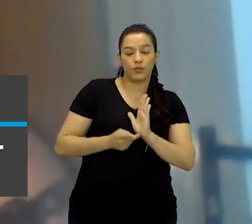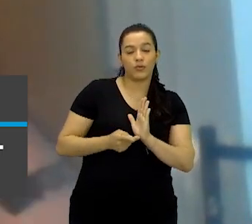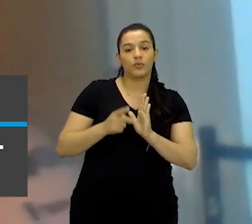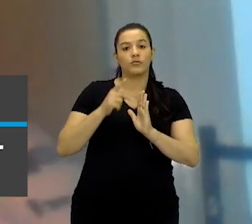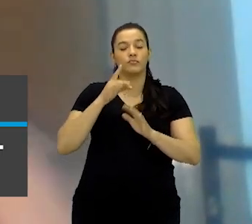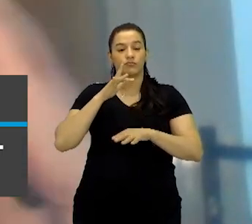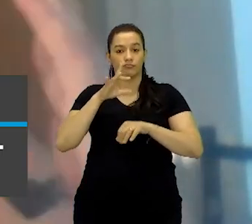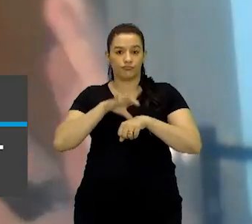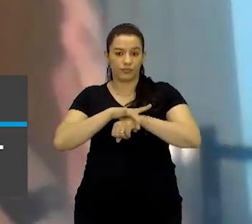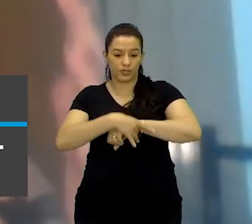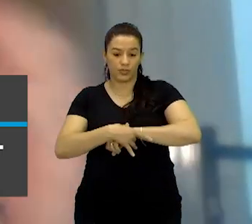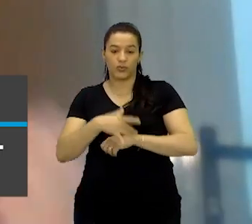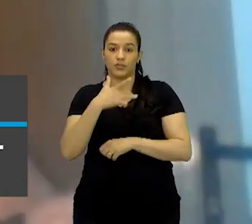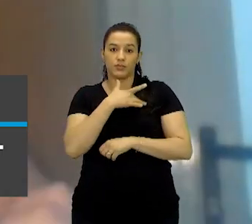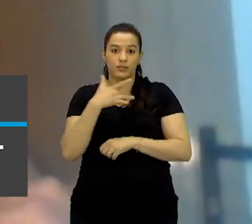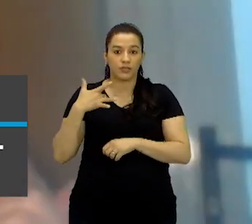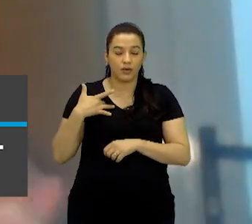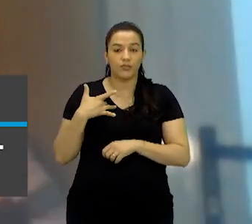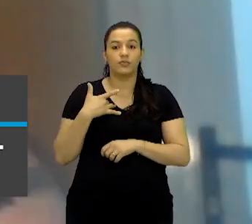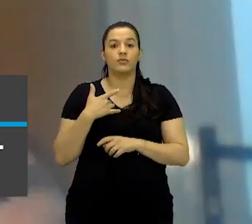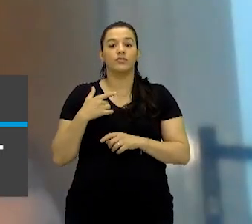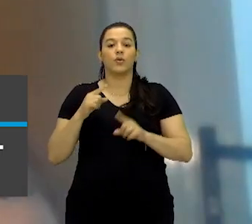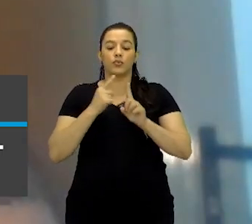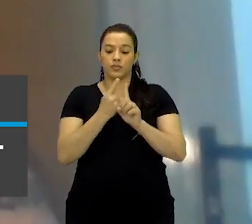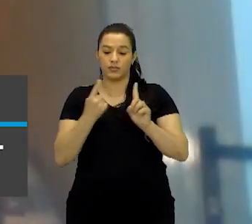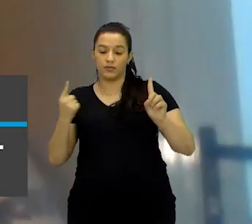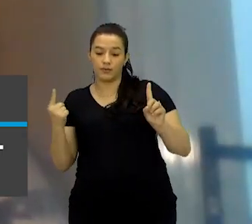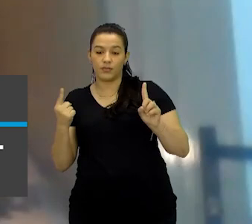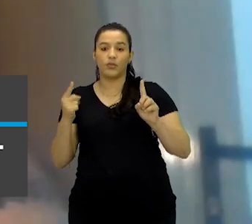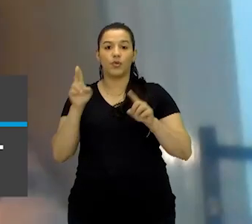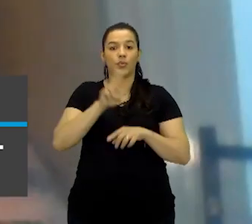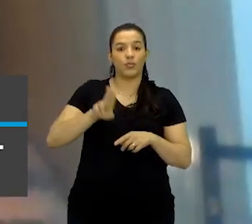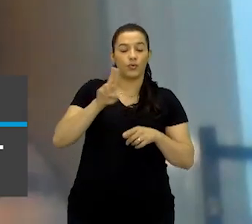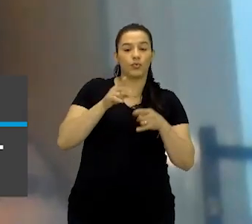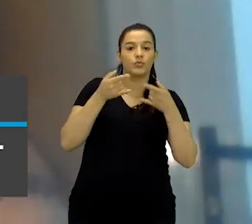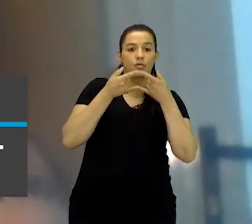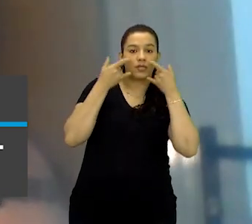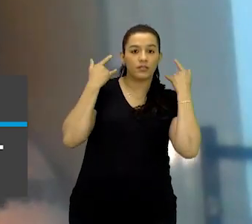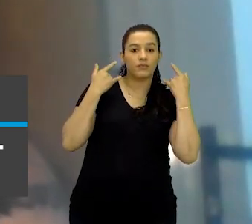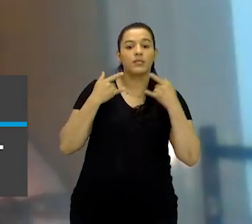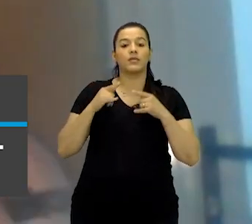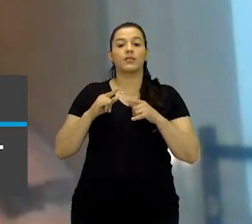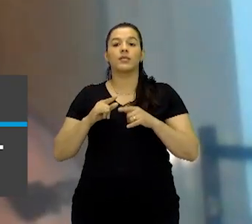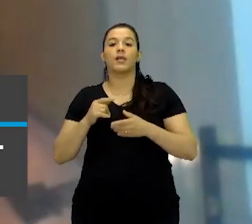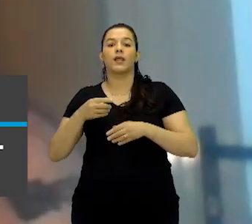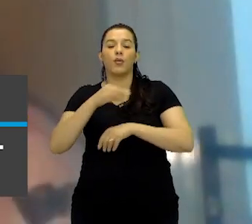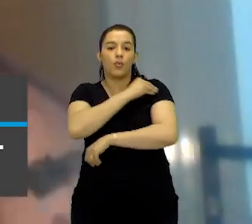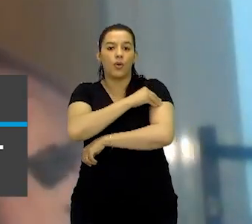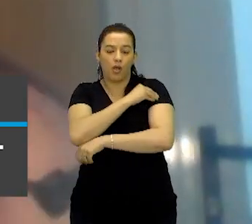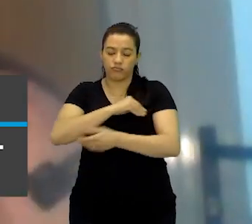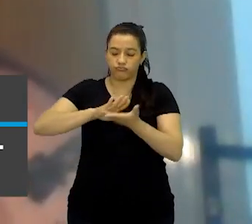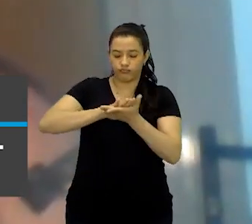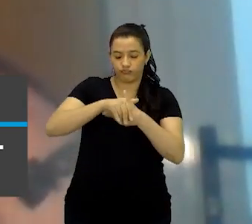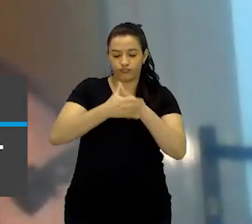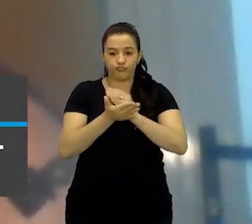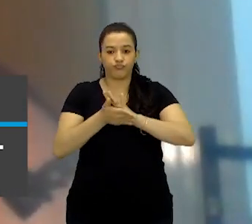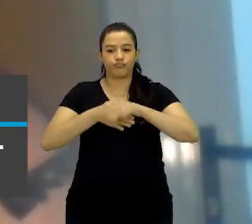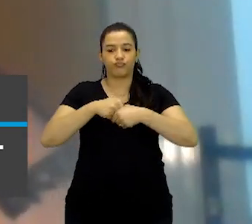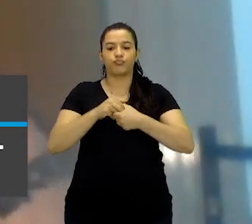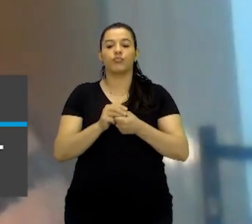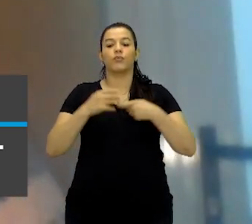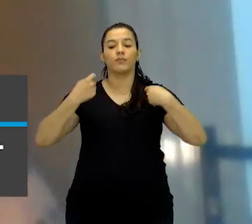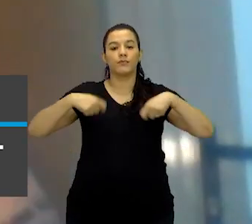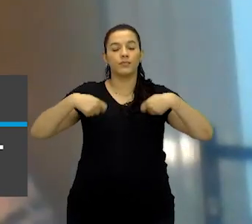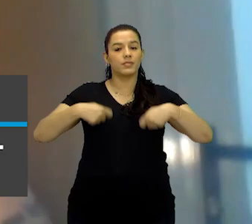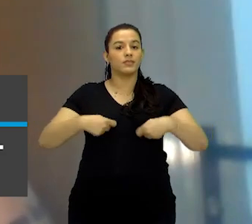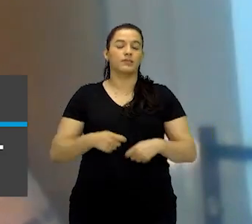né, o distanciamento adequado, o uso das máscaras, de higienização frequente das mãos, é muito importante que a gente